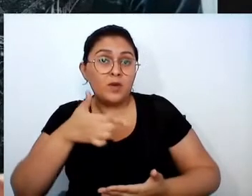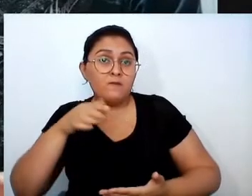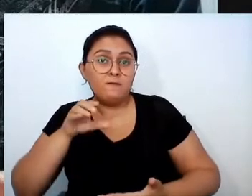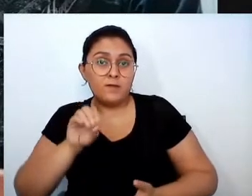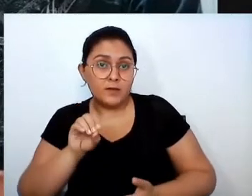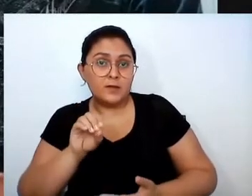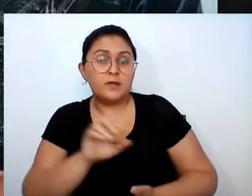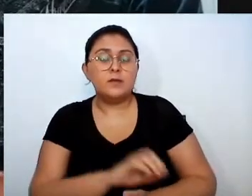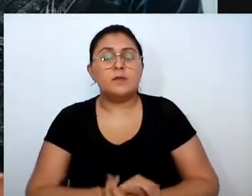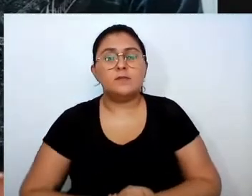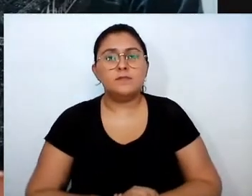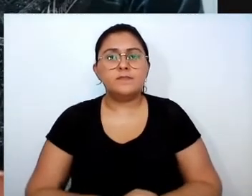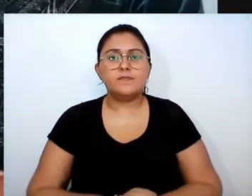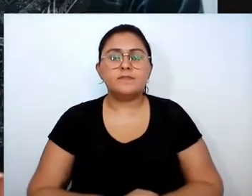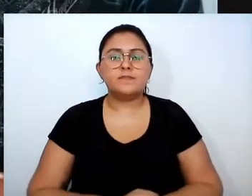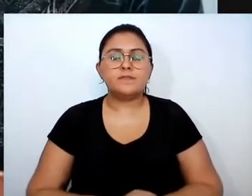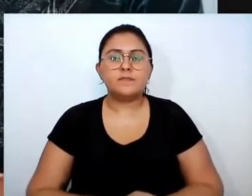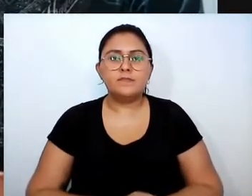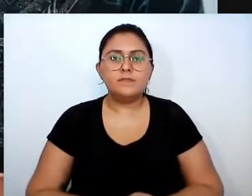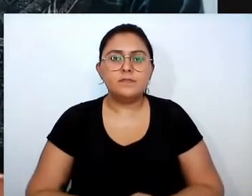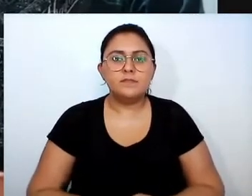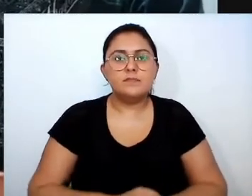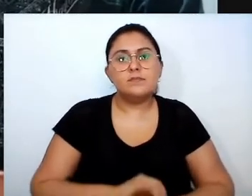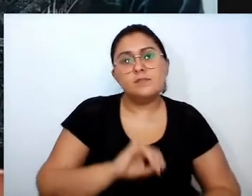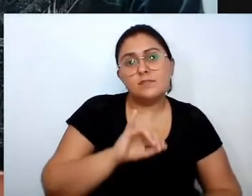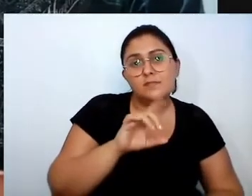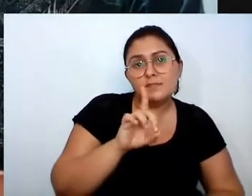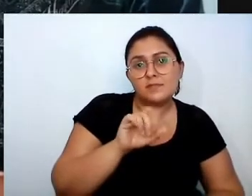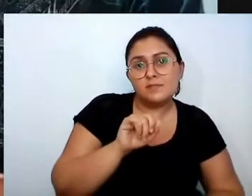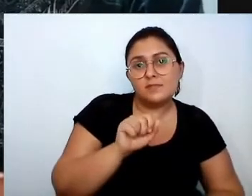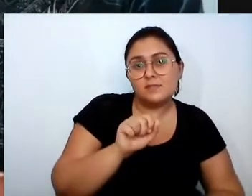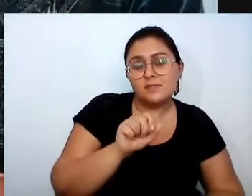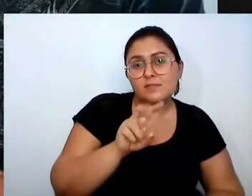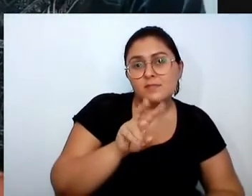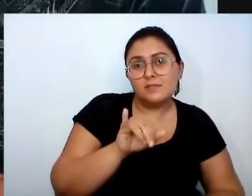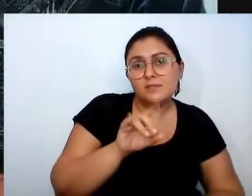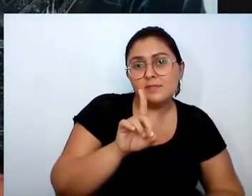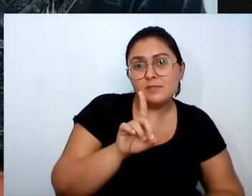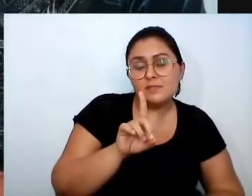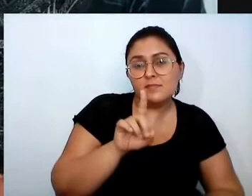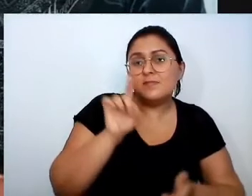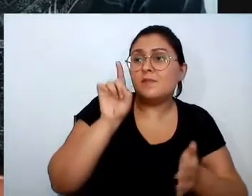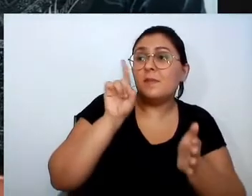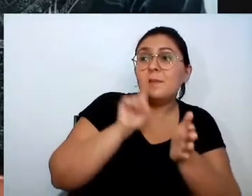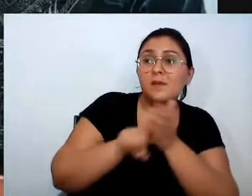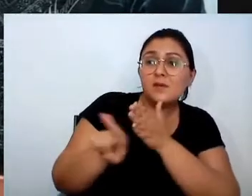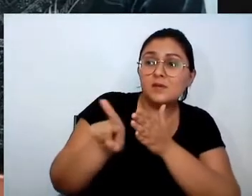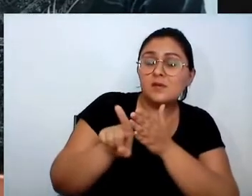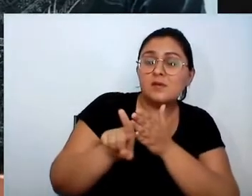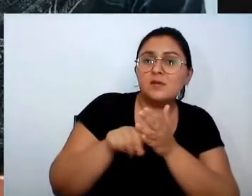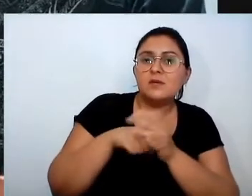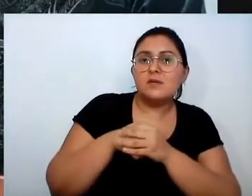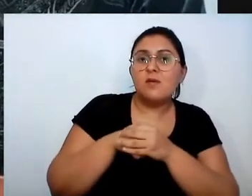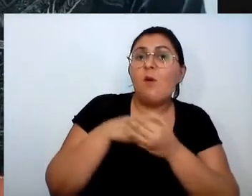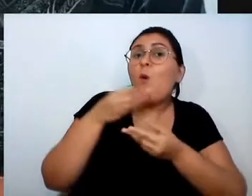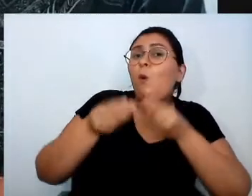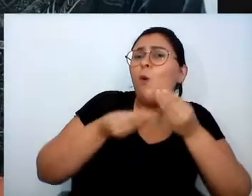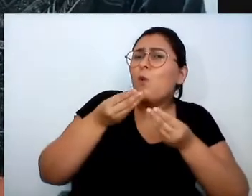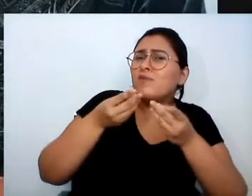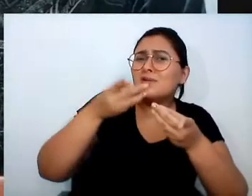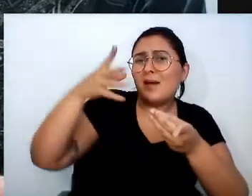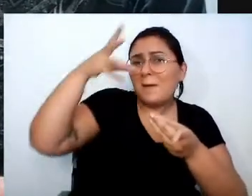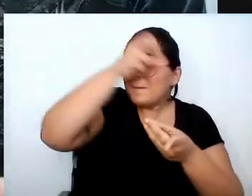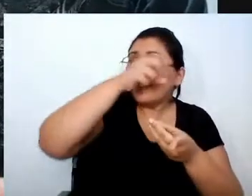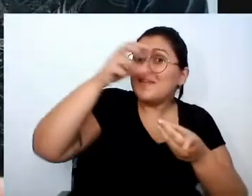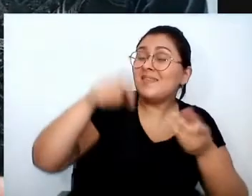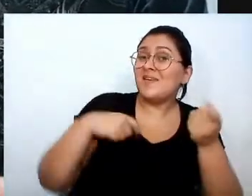2020. Sim. E ainda nessa relação aí entre José e o violão, né? A Gabi não pergunta como